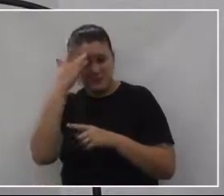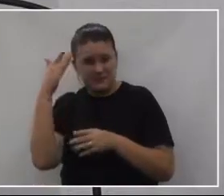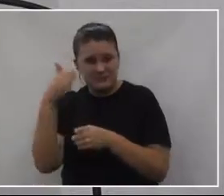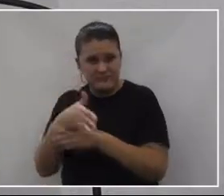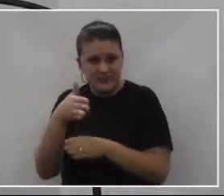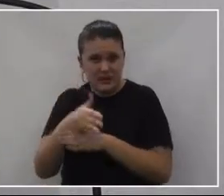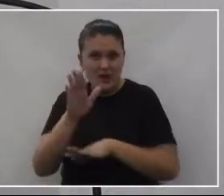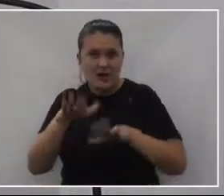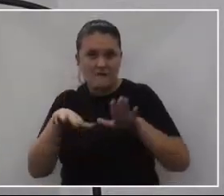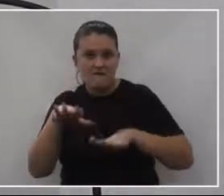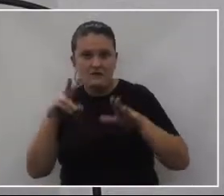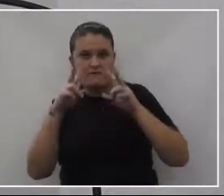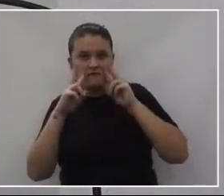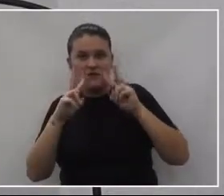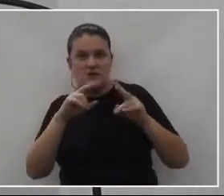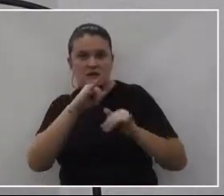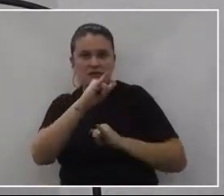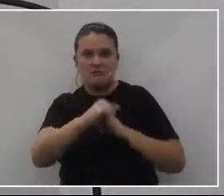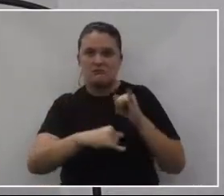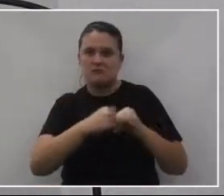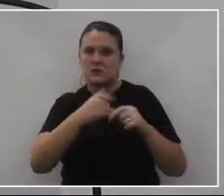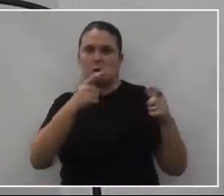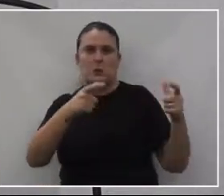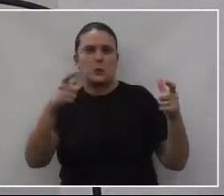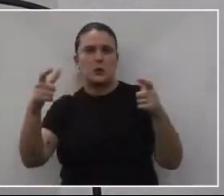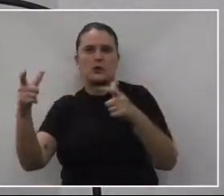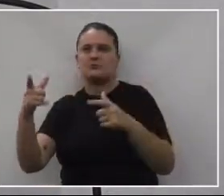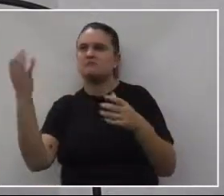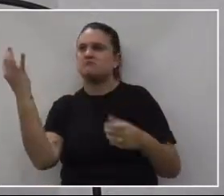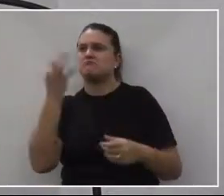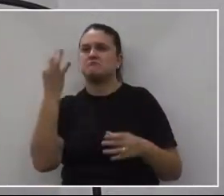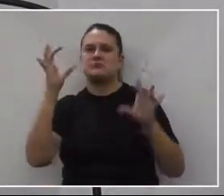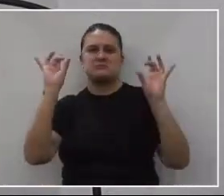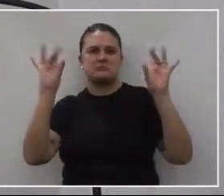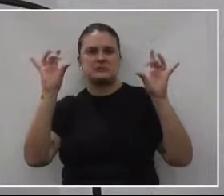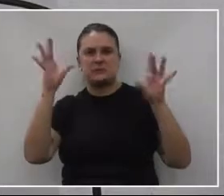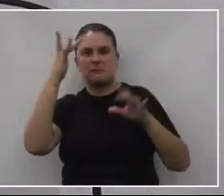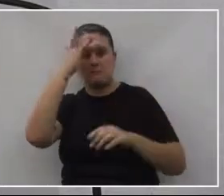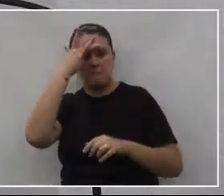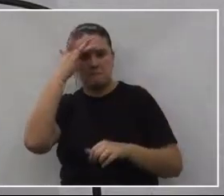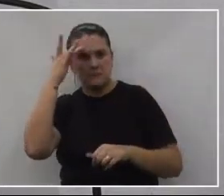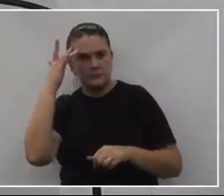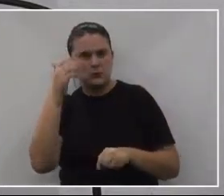às vezes, pela internet, é um espaço primoroso ali, né? As pessoas muito bem,